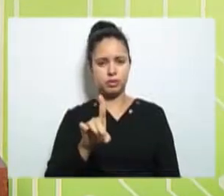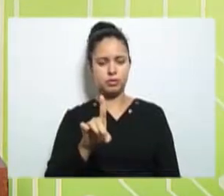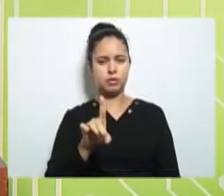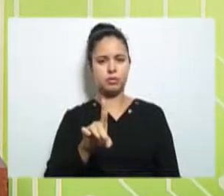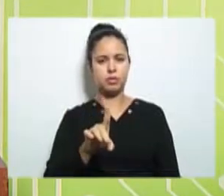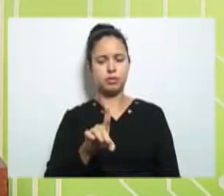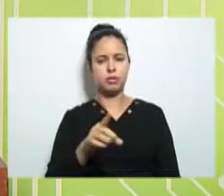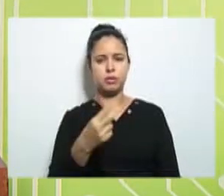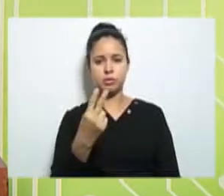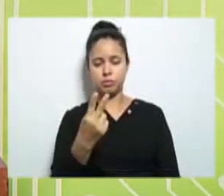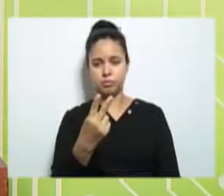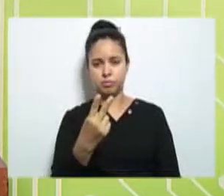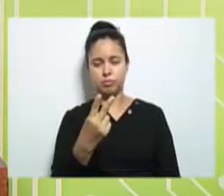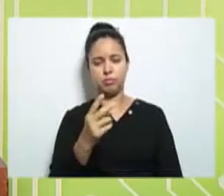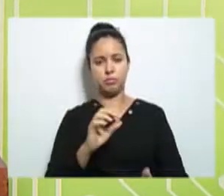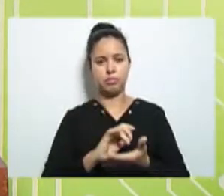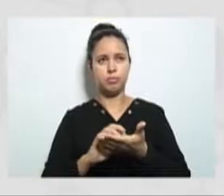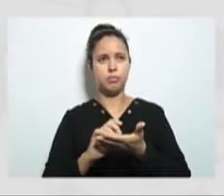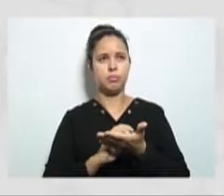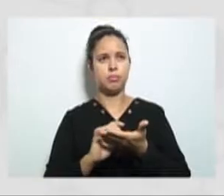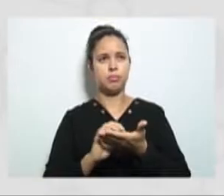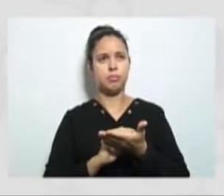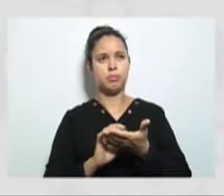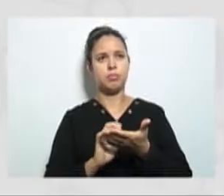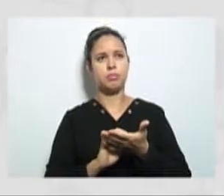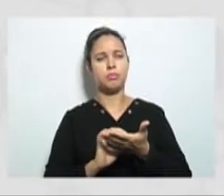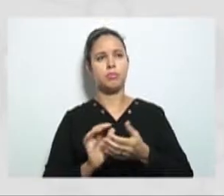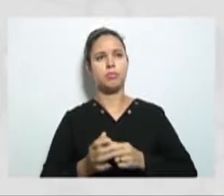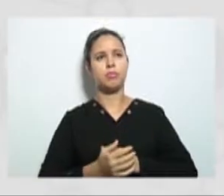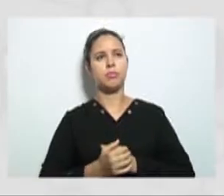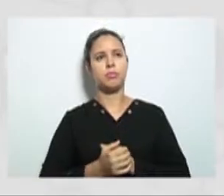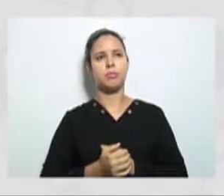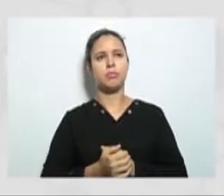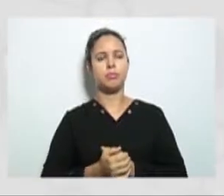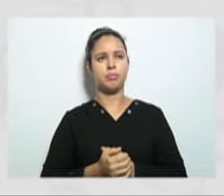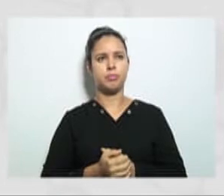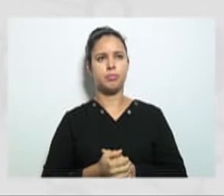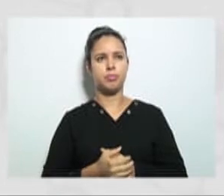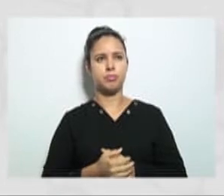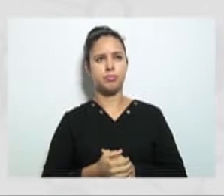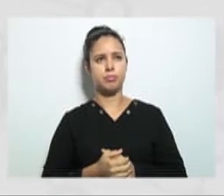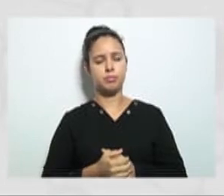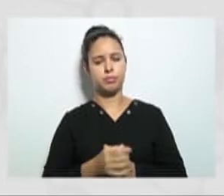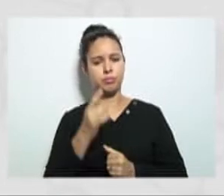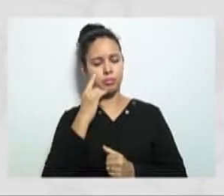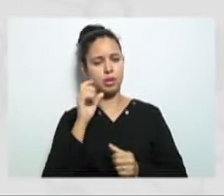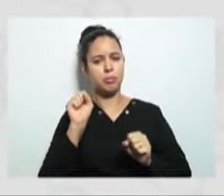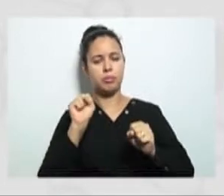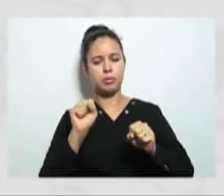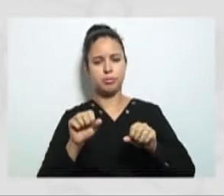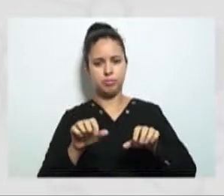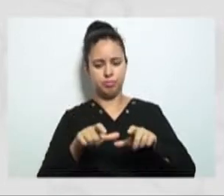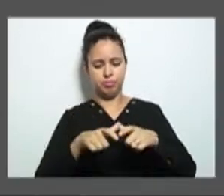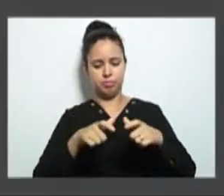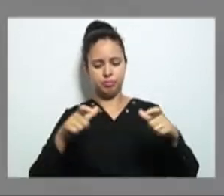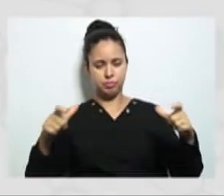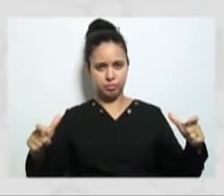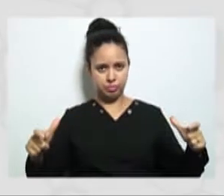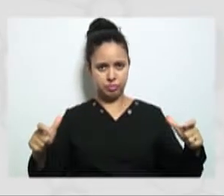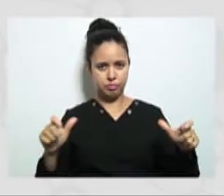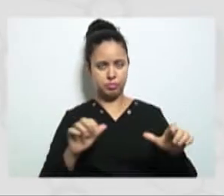Essas 2 teclas de atalho. Bandeirinha do Windows, que a gente chama, né? Windows Pause Break. Deixa eu ver se eu acho aqui.